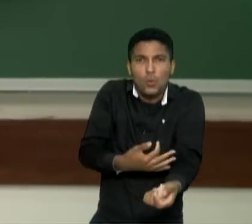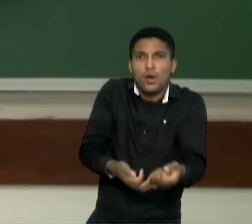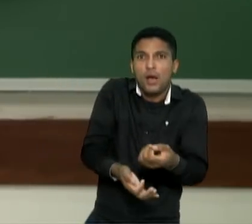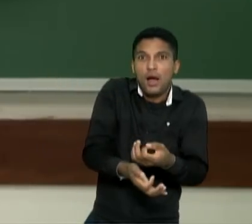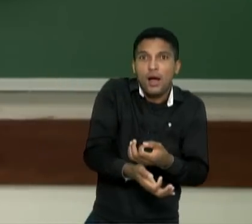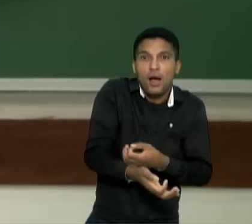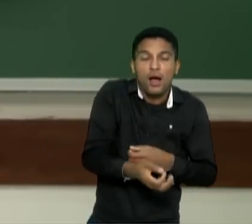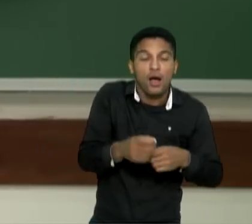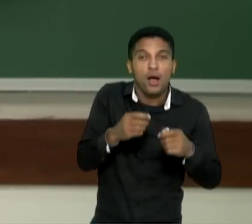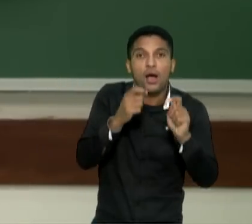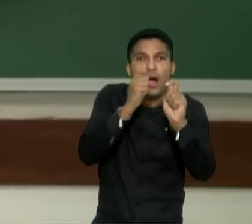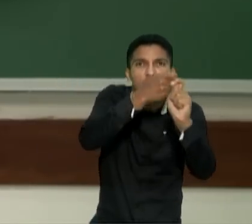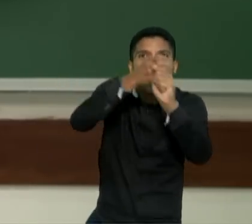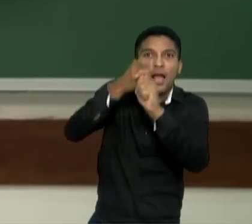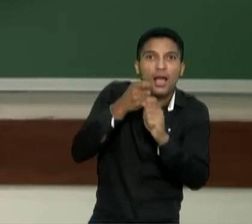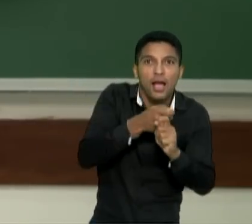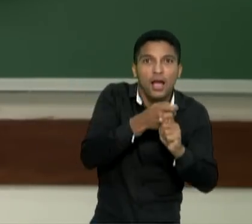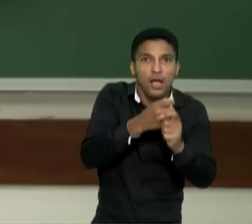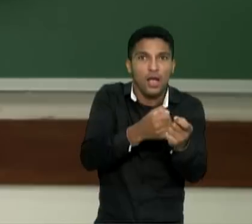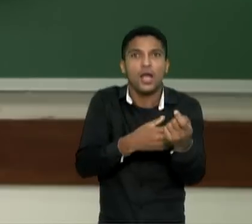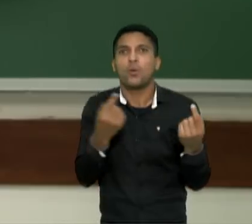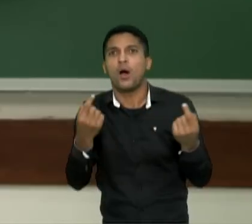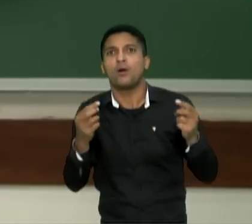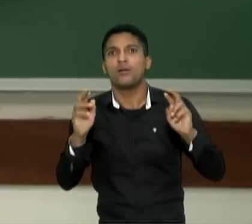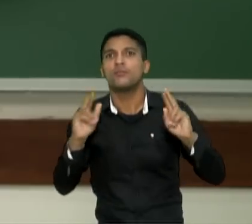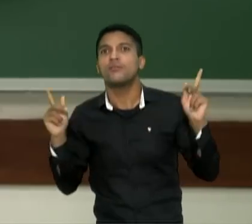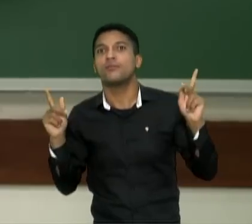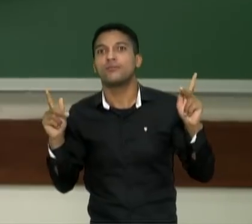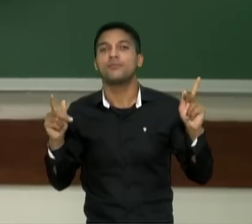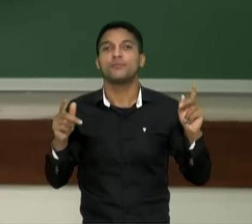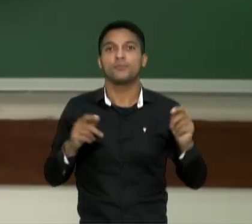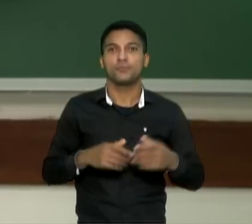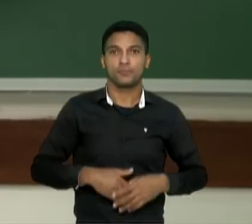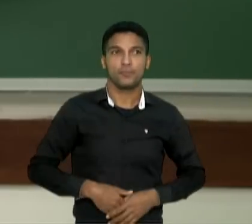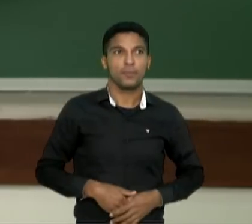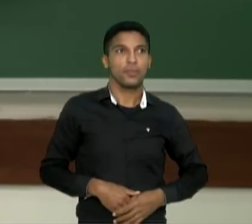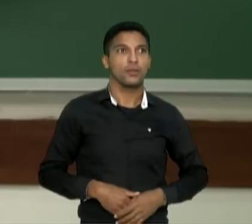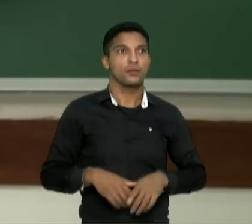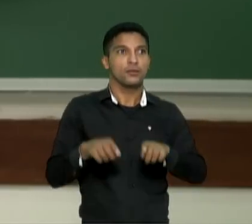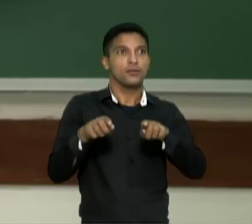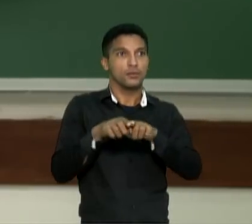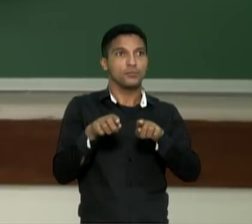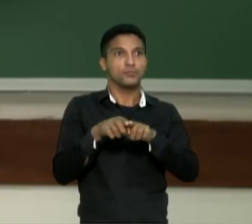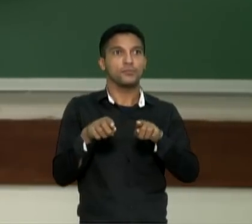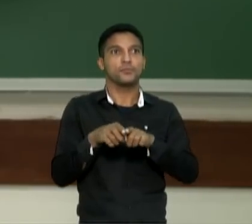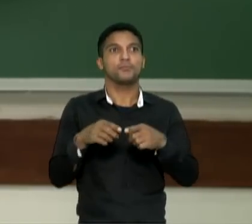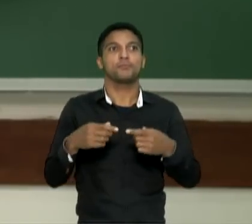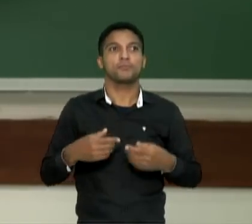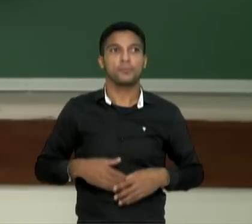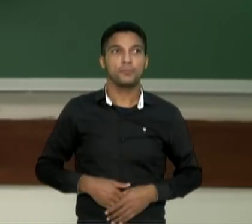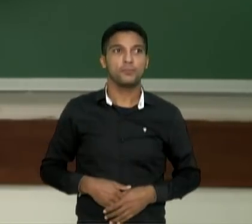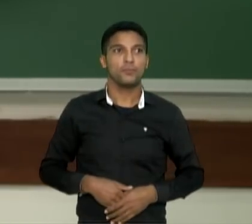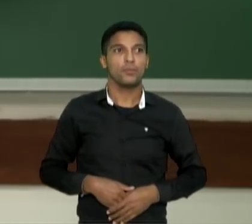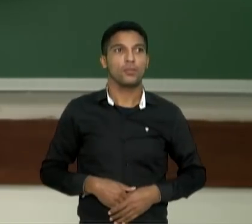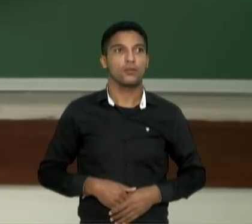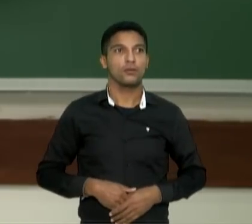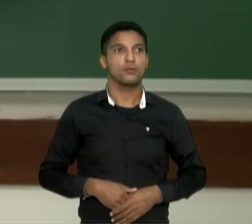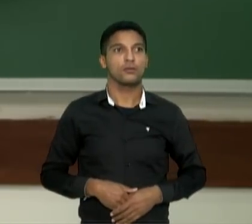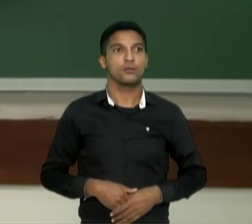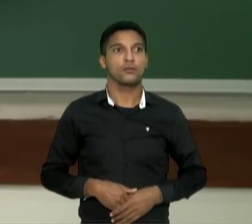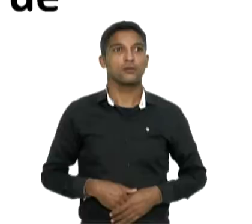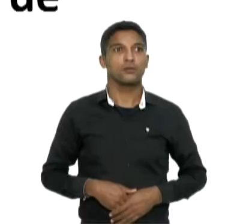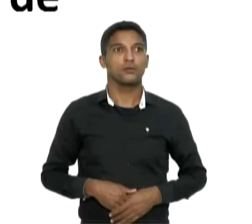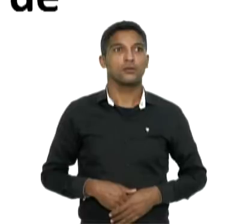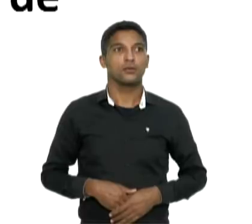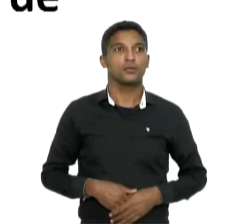do artista Michelangelo, representante do Renascimento, e do Bernini, um dos representantes do Barroco.